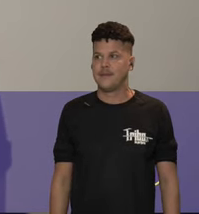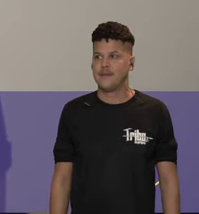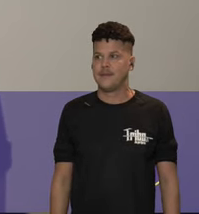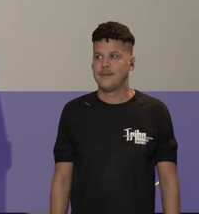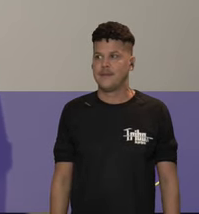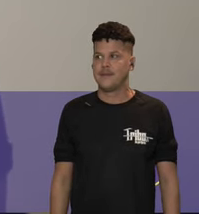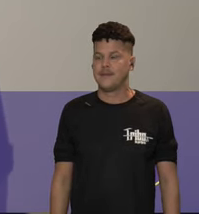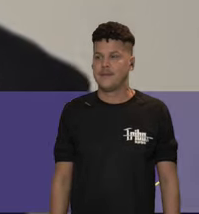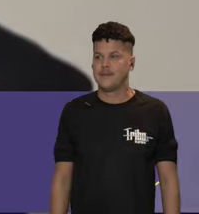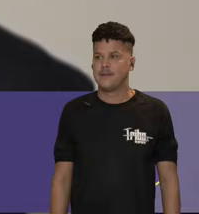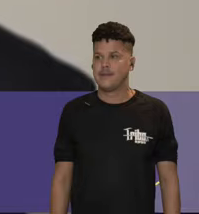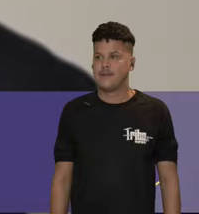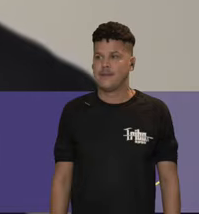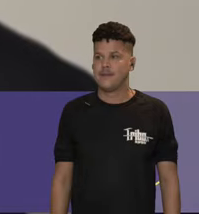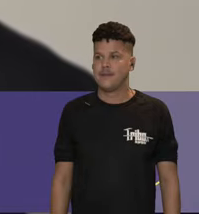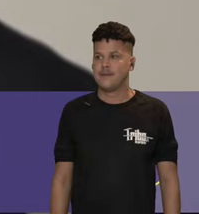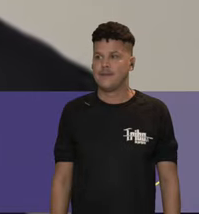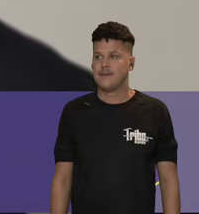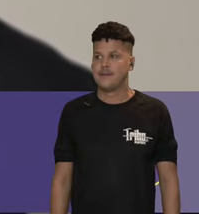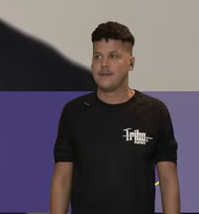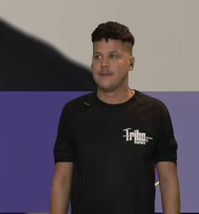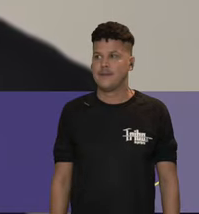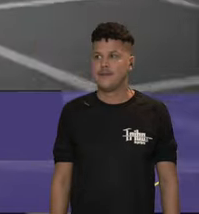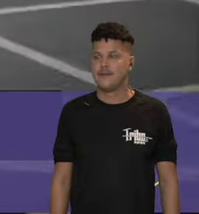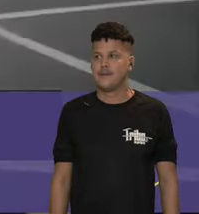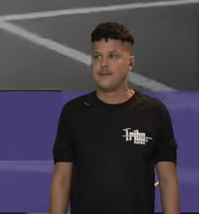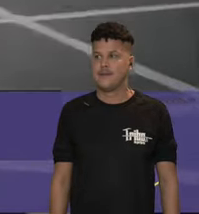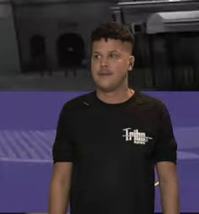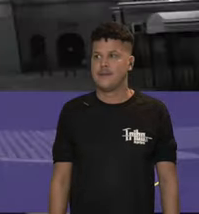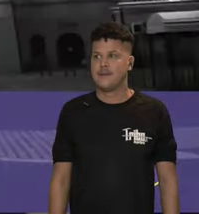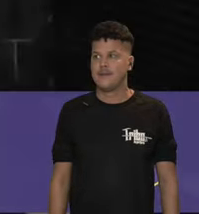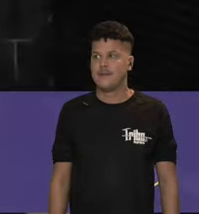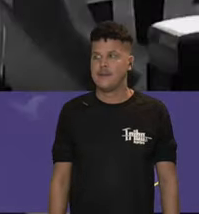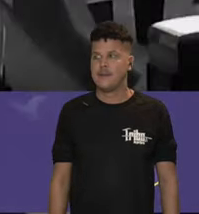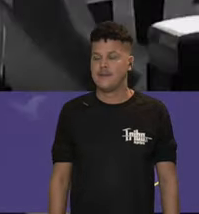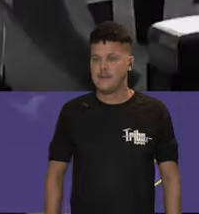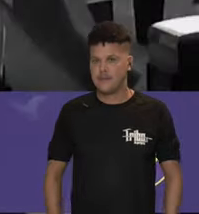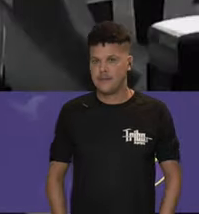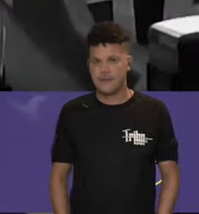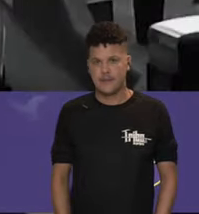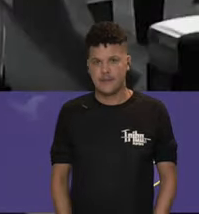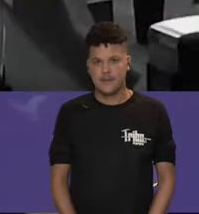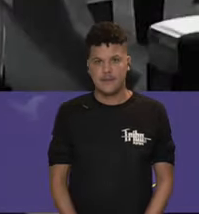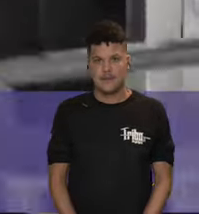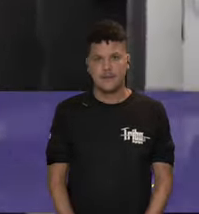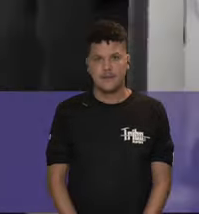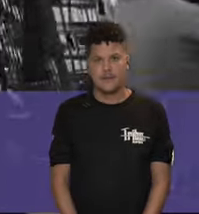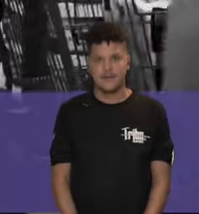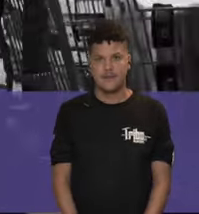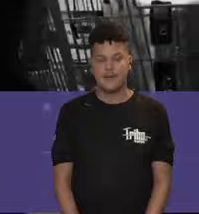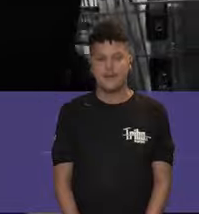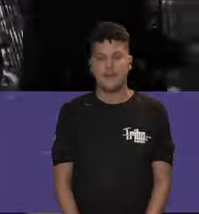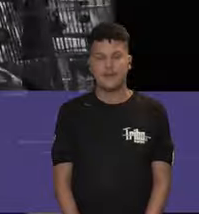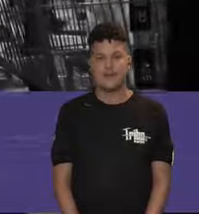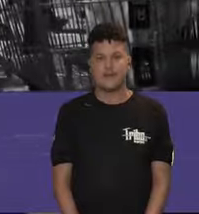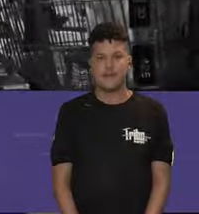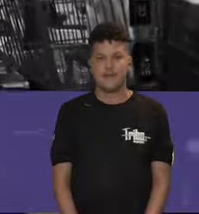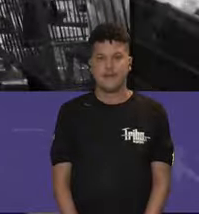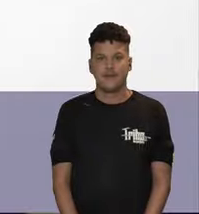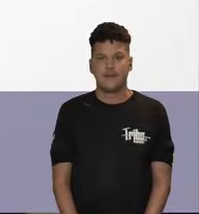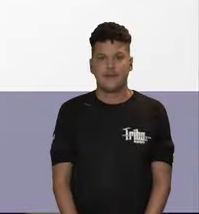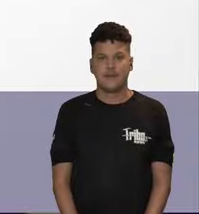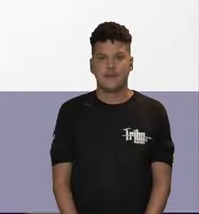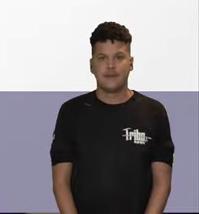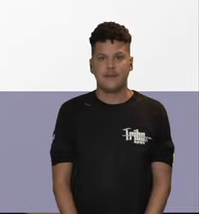não. Essa é uma causa de vidas. Estamos vendo ruas vazias, pessoas em casa, geladeiras